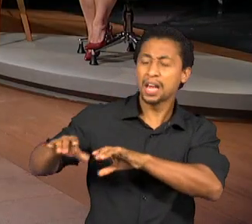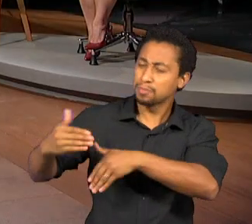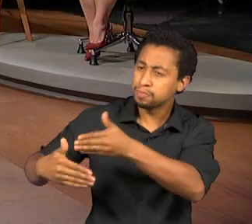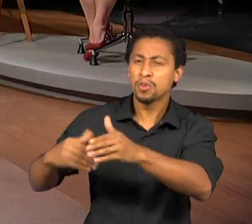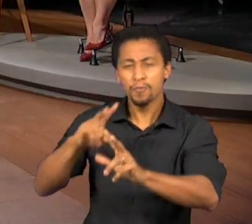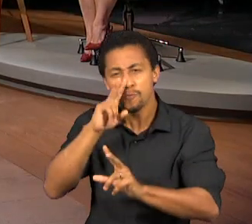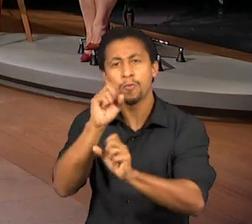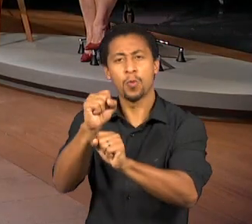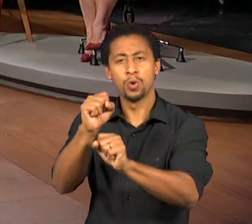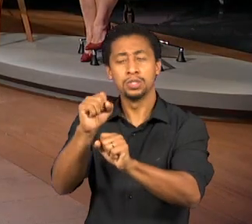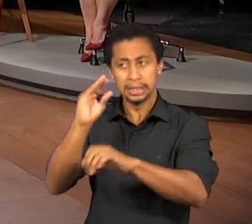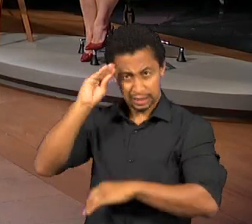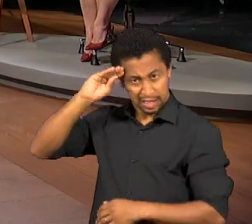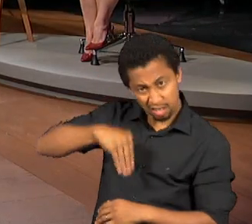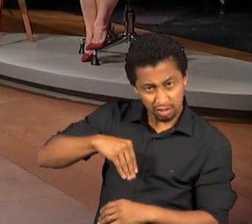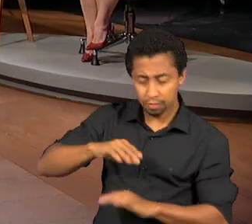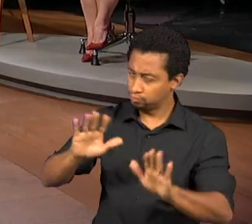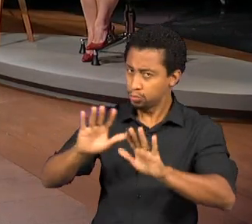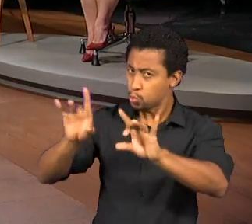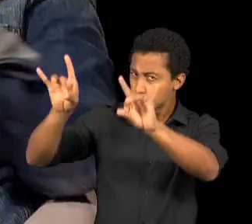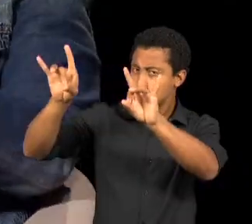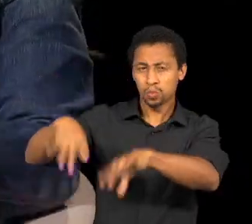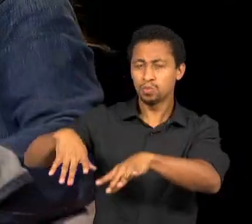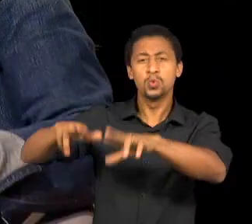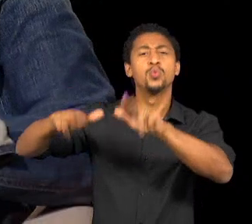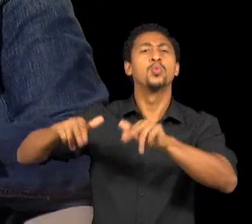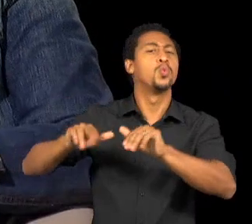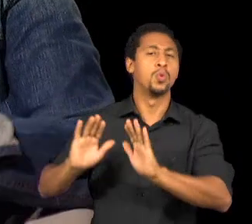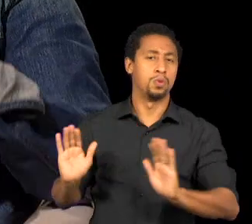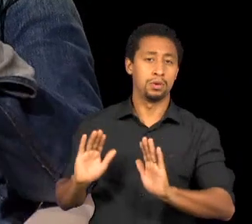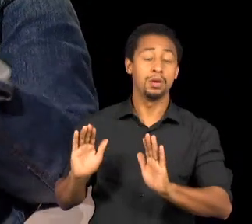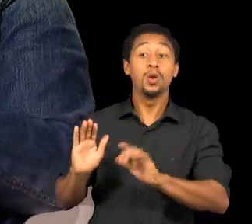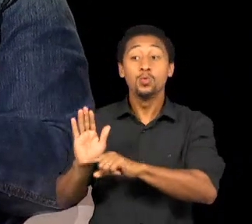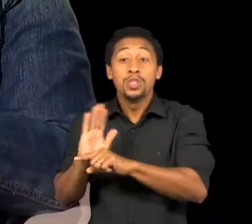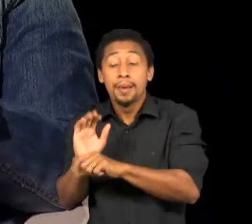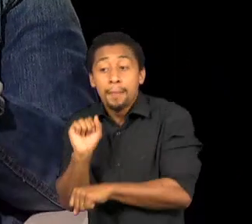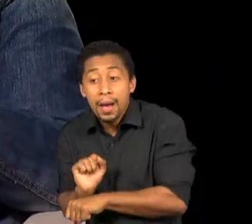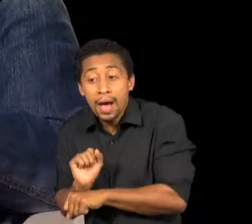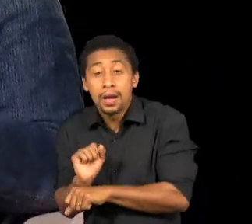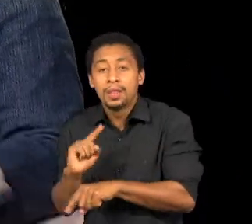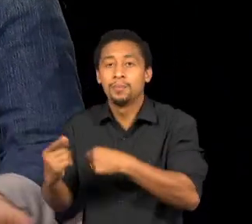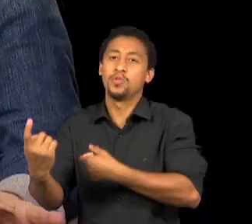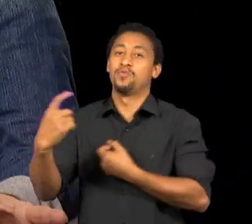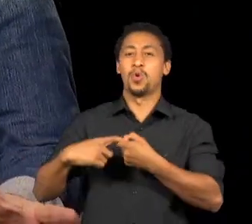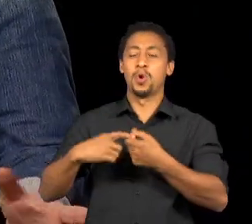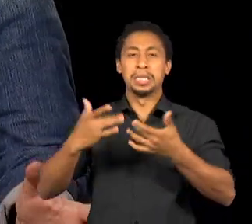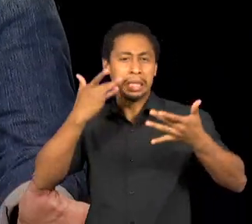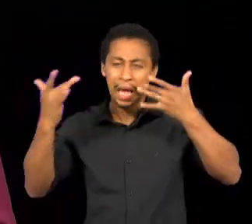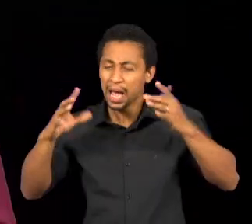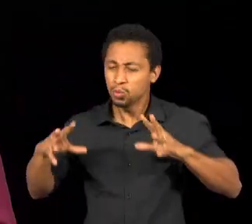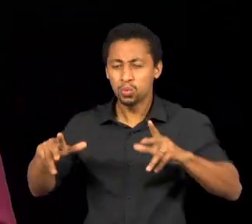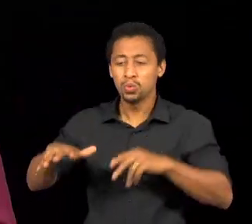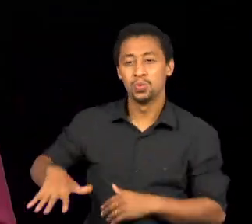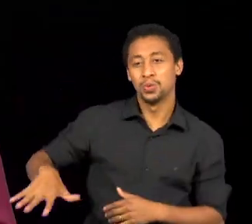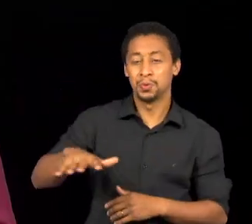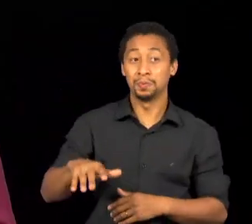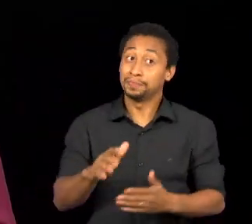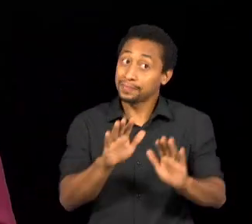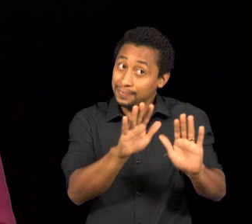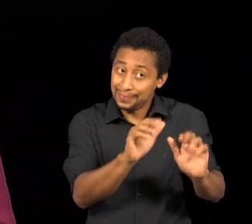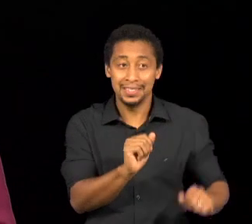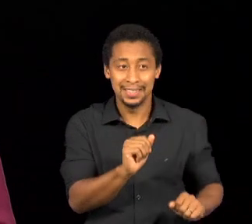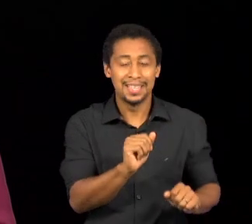desistir nunca. O cinema dá uma paradinha, depois vem de novo, o teatro, tudo. Eles não sabem como